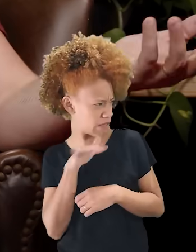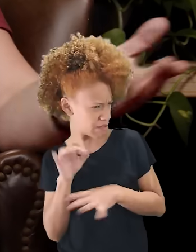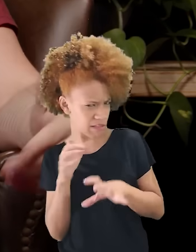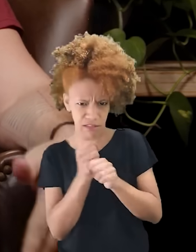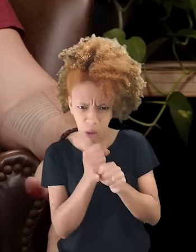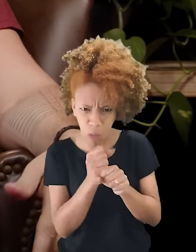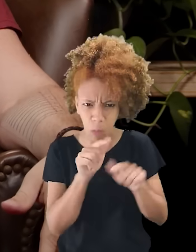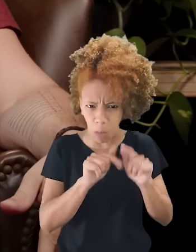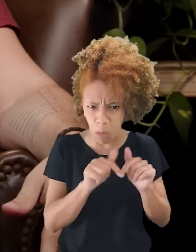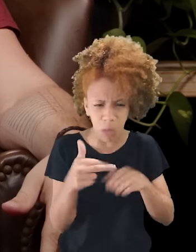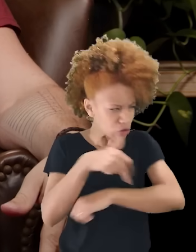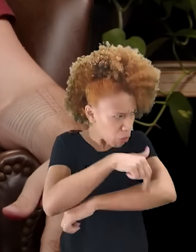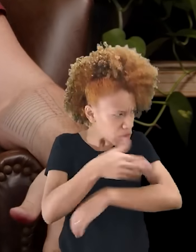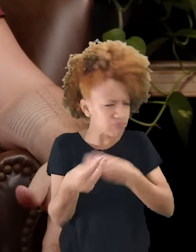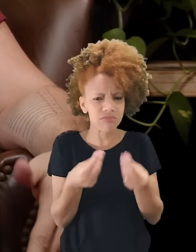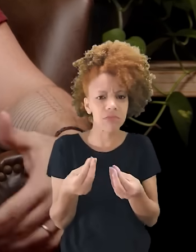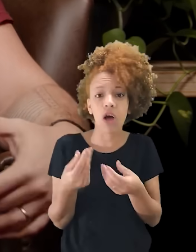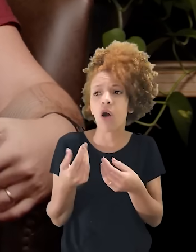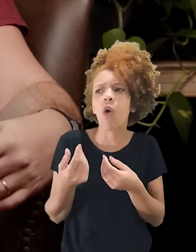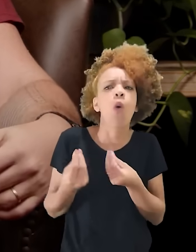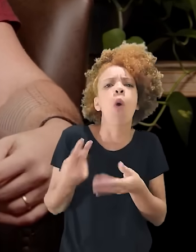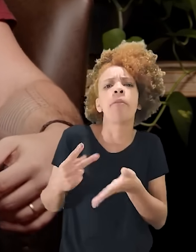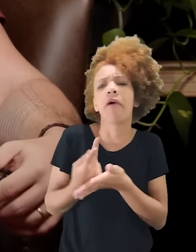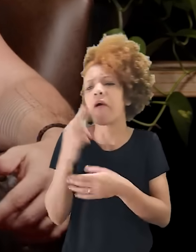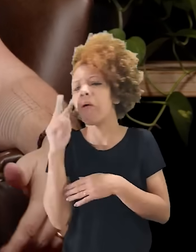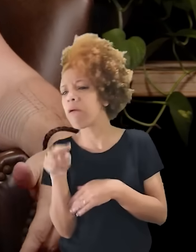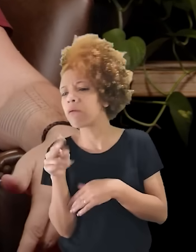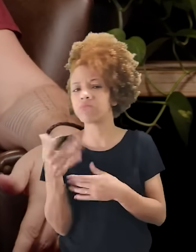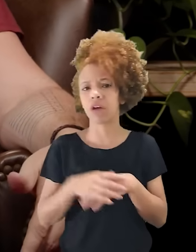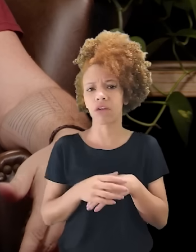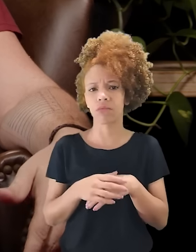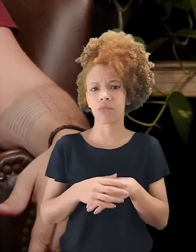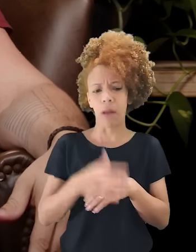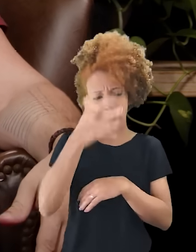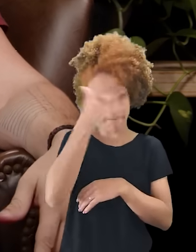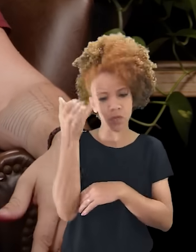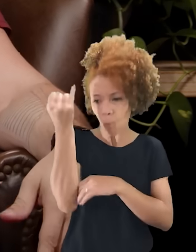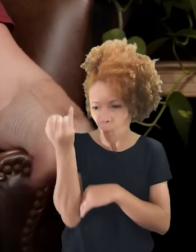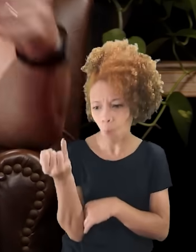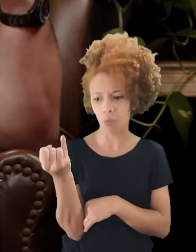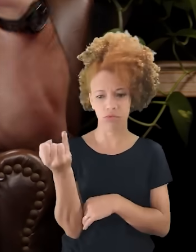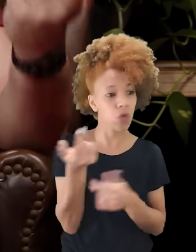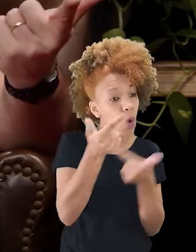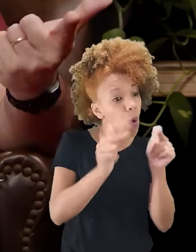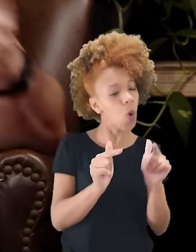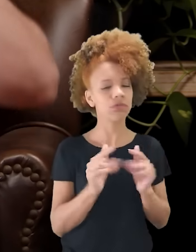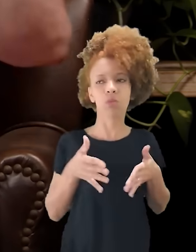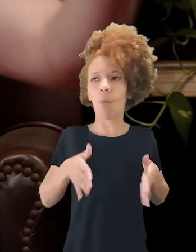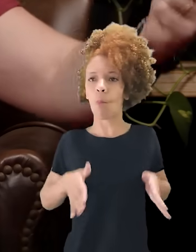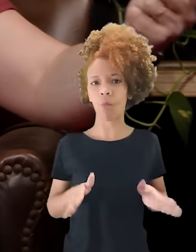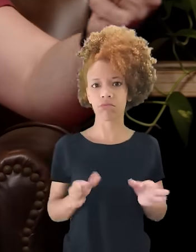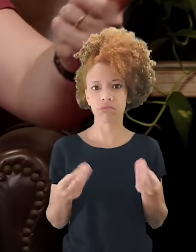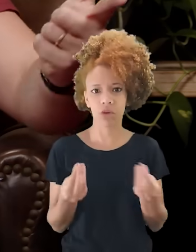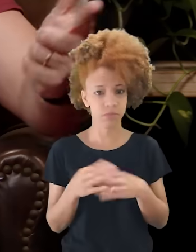coleção Por que que Como é que é o ego de uma pessoa que nasce magra e tem que conviver com outras mulheres mais belas do que como é